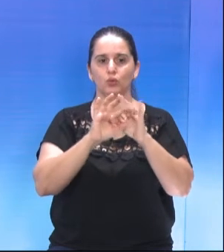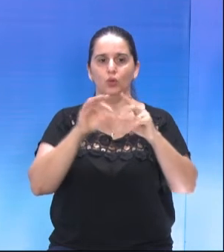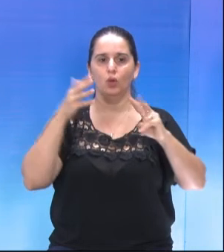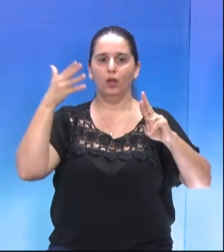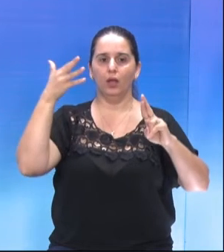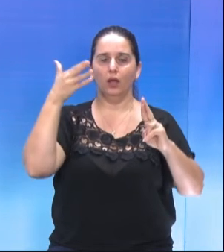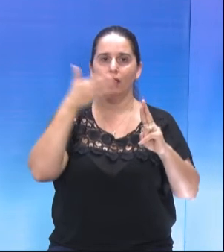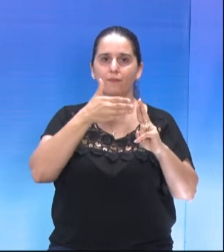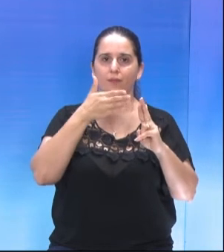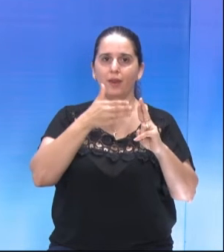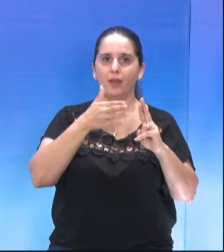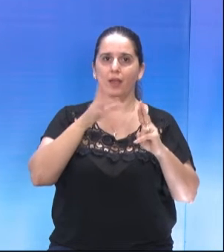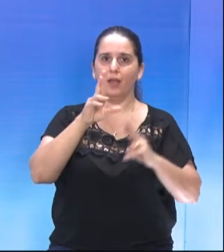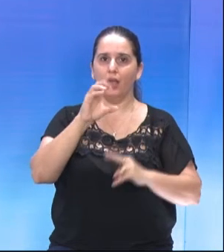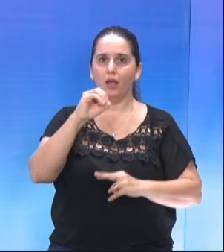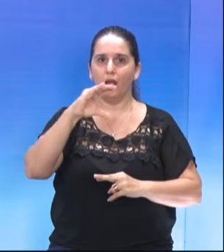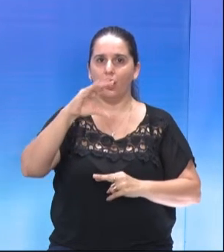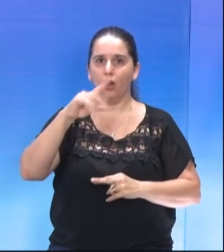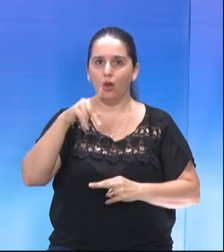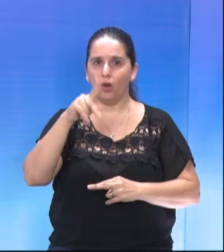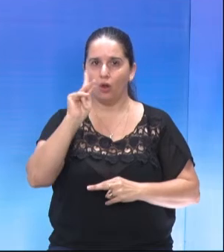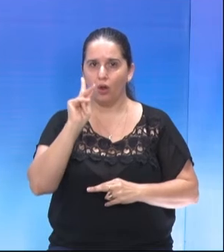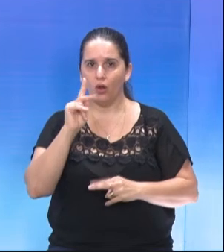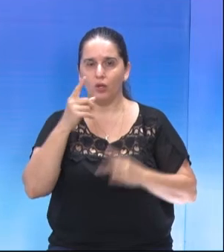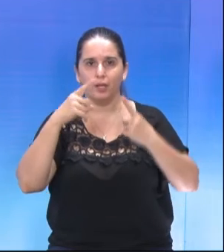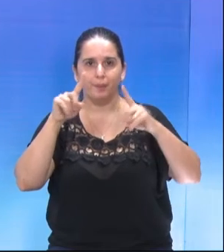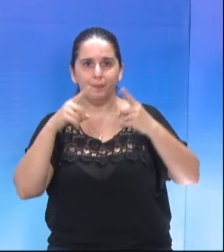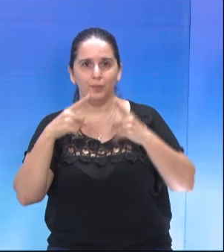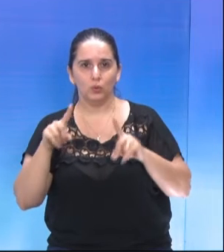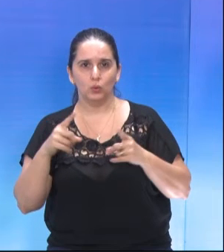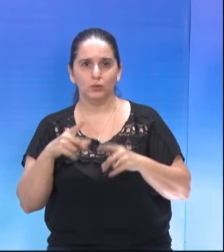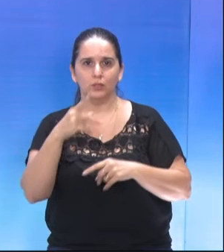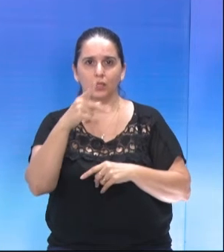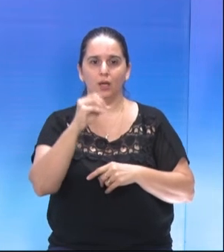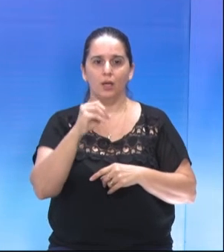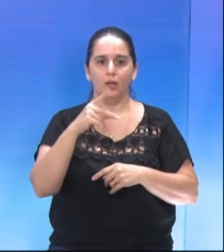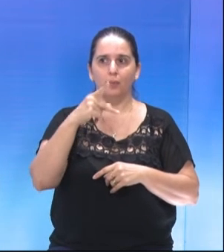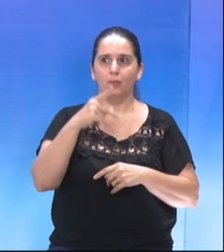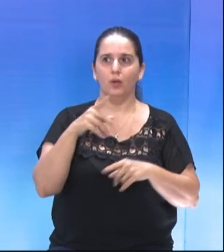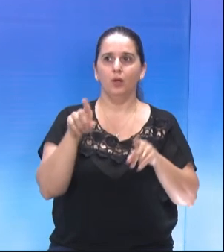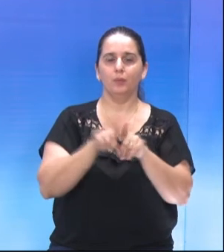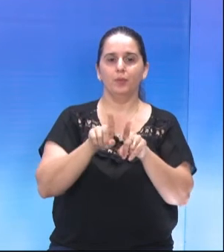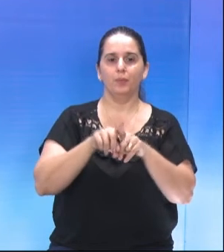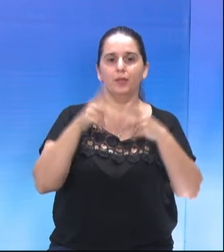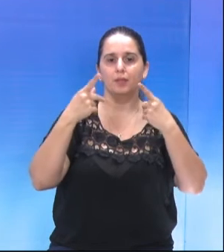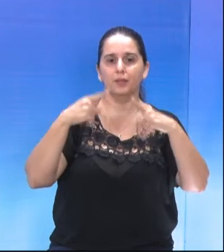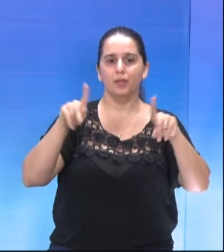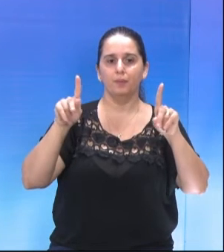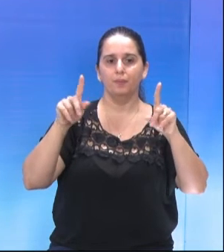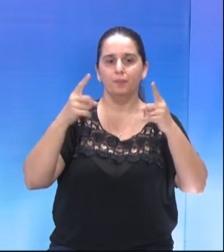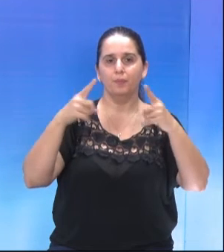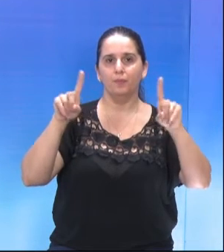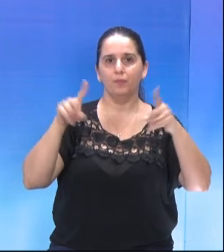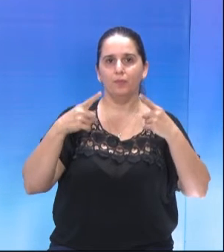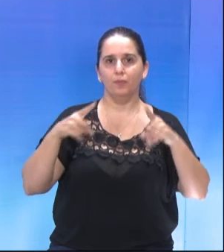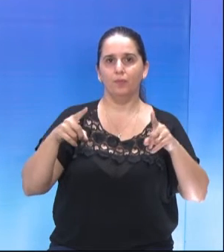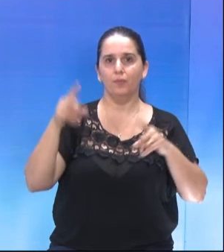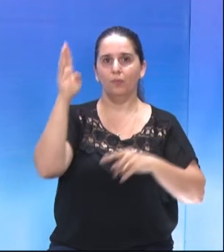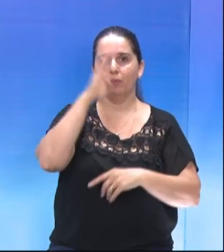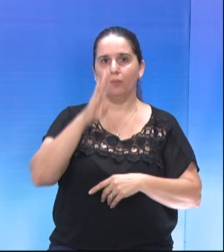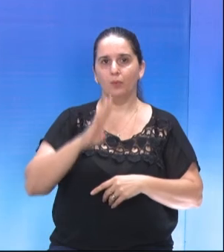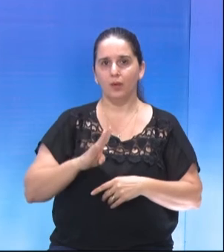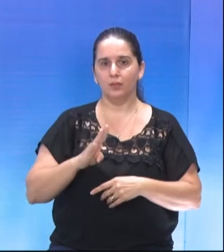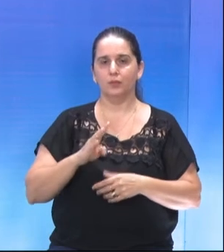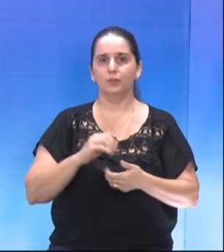com a estética do rock, a estética do pop, da música e da música folclórica brasileira. Então, aí a